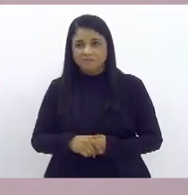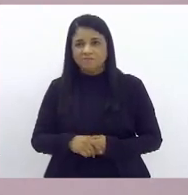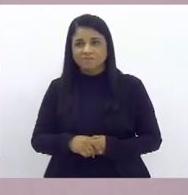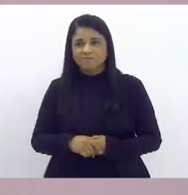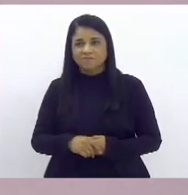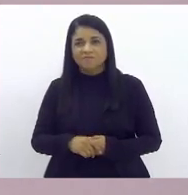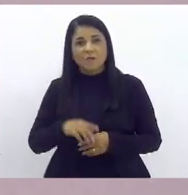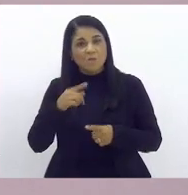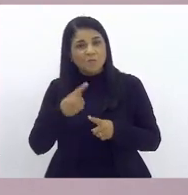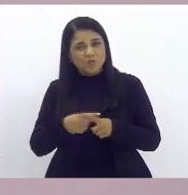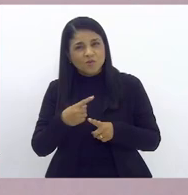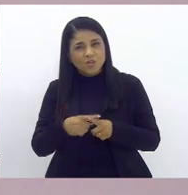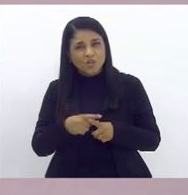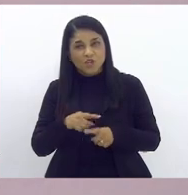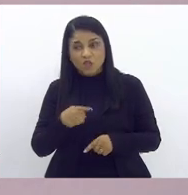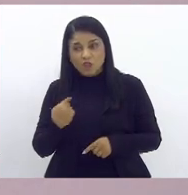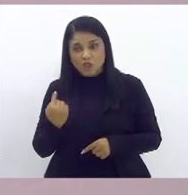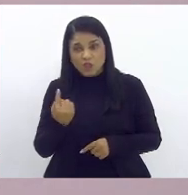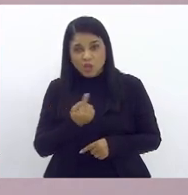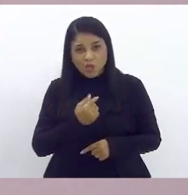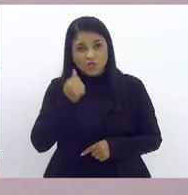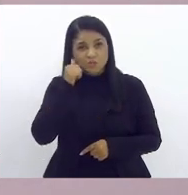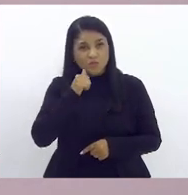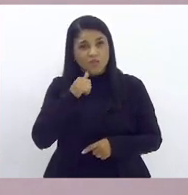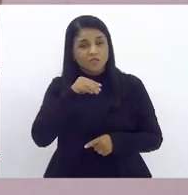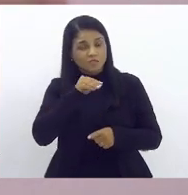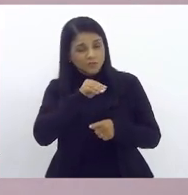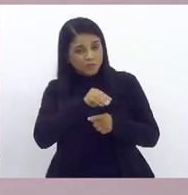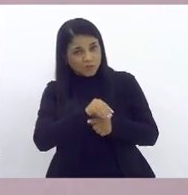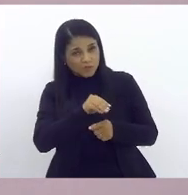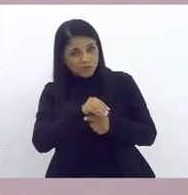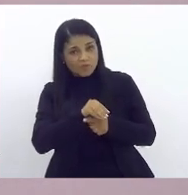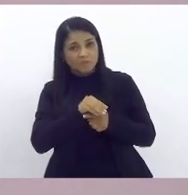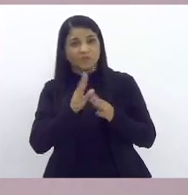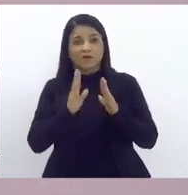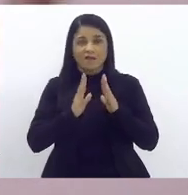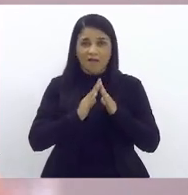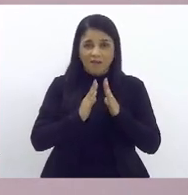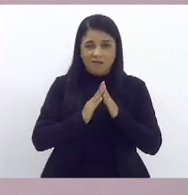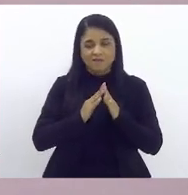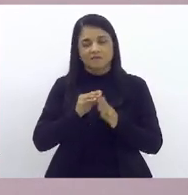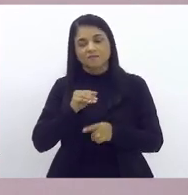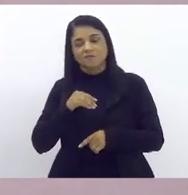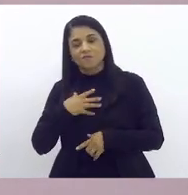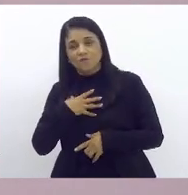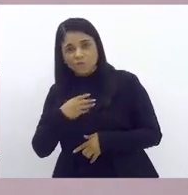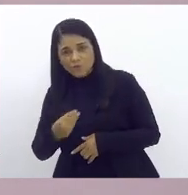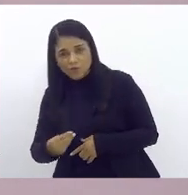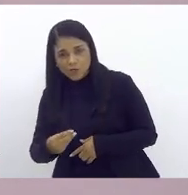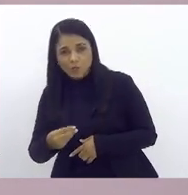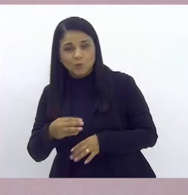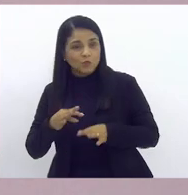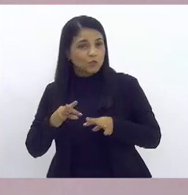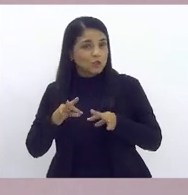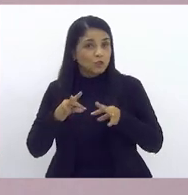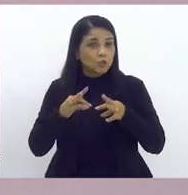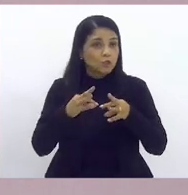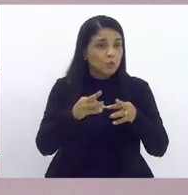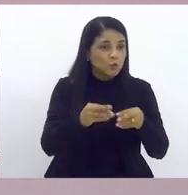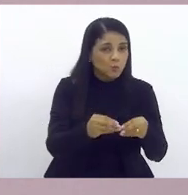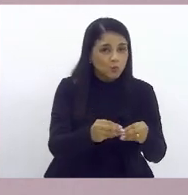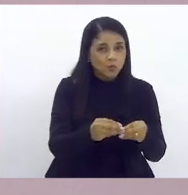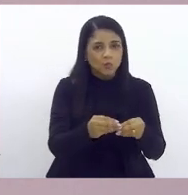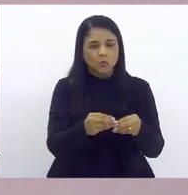É porque nós somos nós, mulheres, que cuidamos da casa, dos filhos, de tudo. Toda